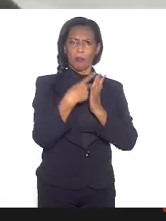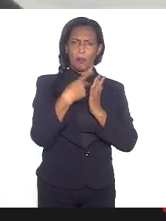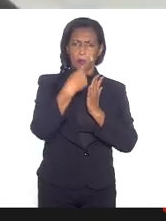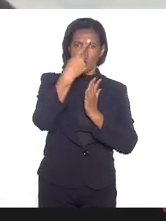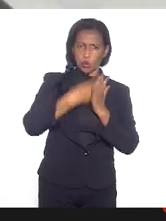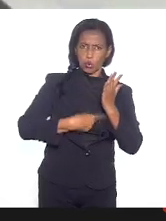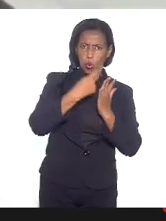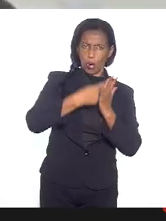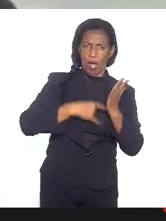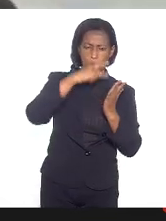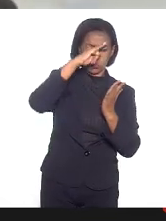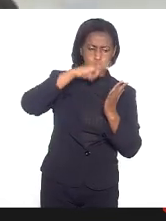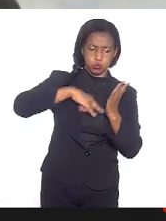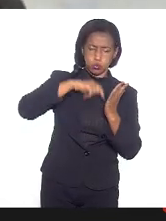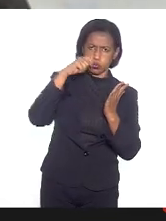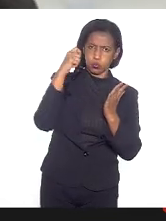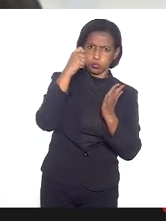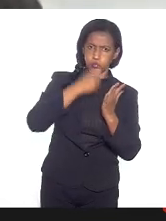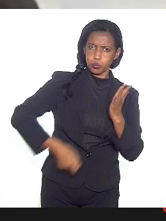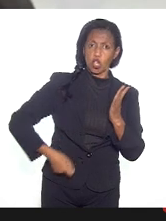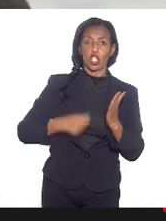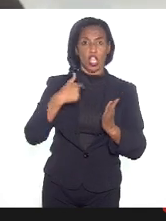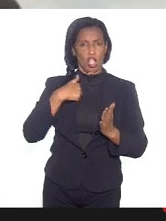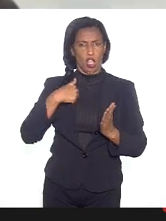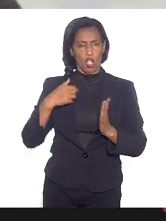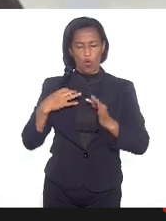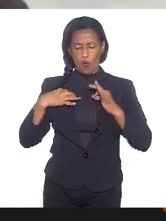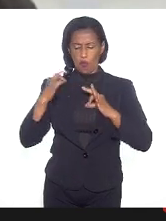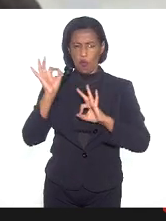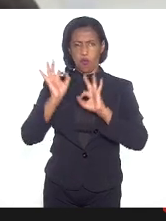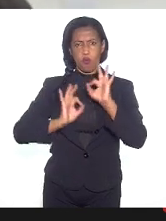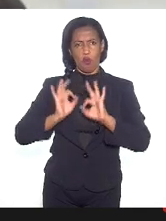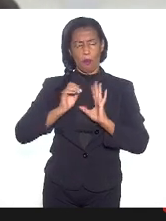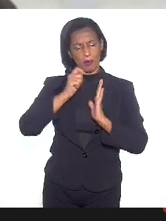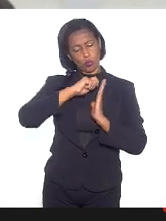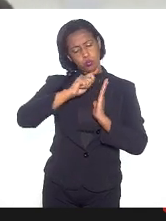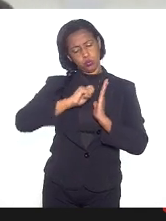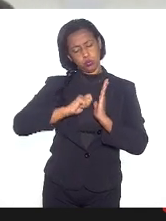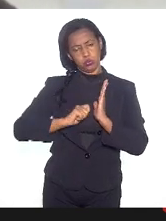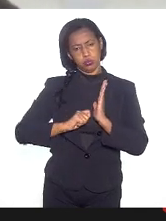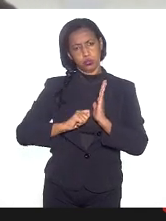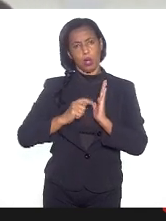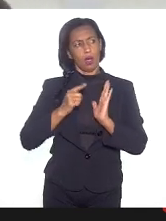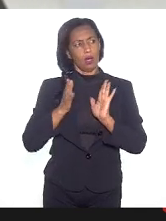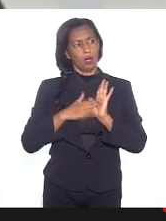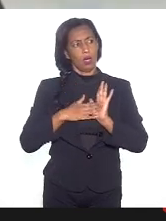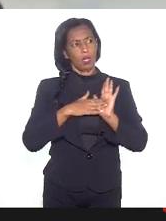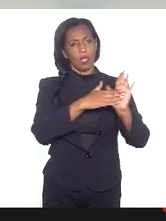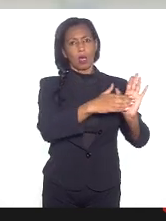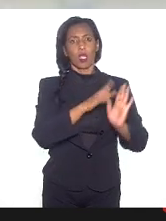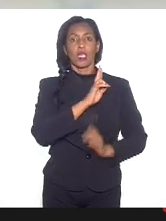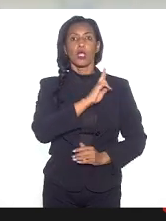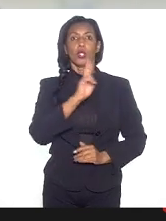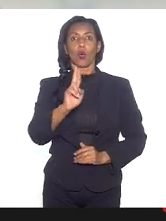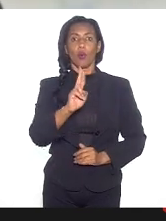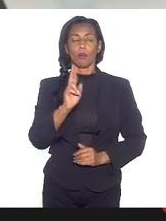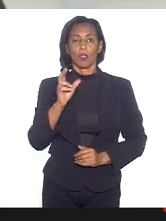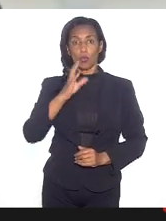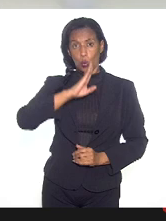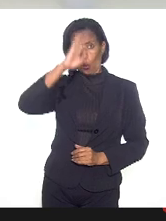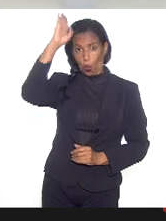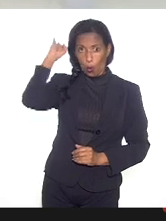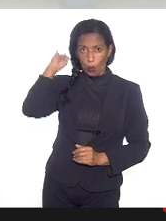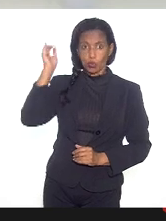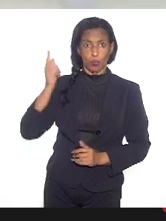mas faço questão aqui de formalmente notificar a Vossa Excelência, em nome do Corpo de Bombeiros, que está aqui